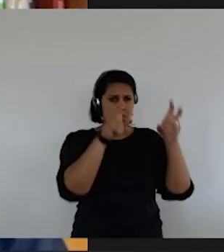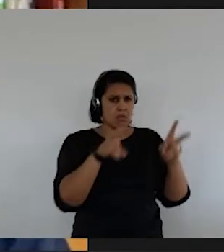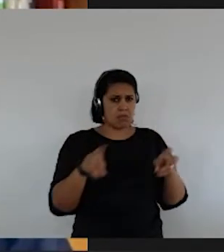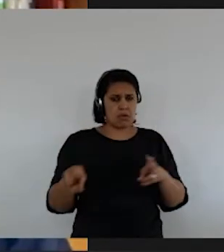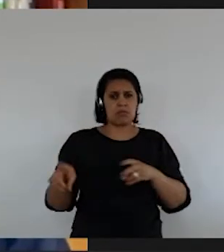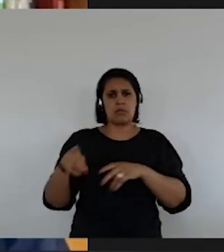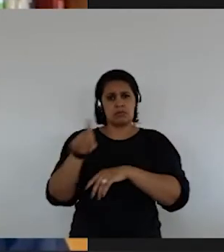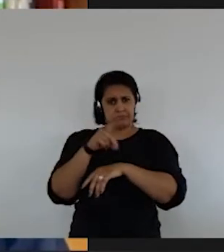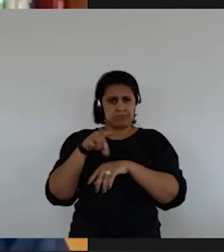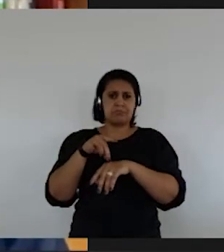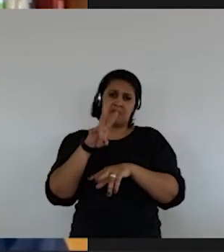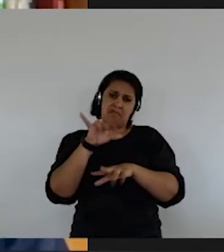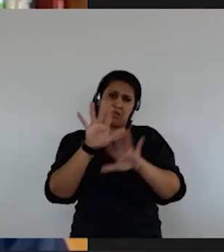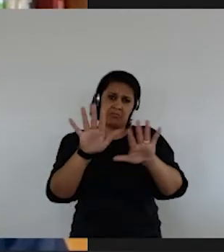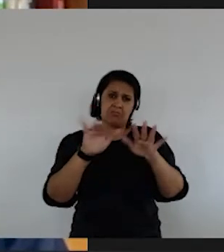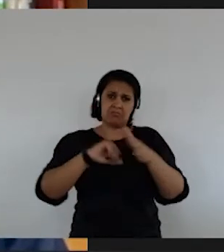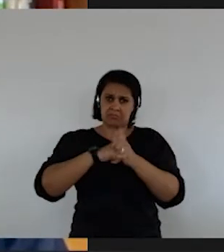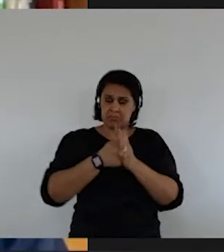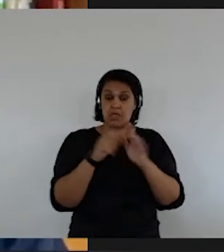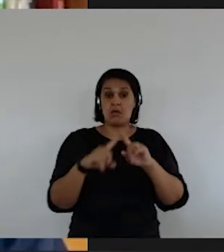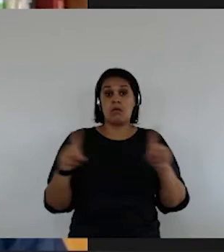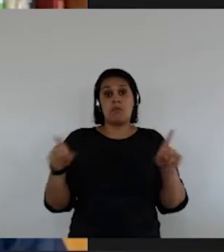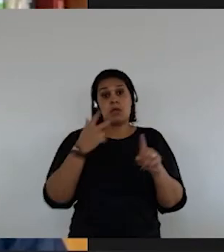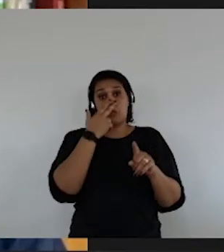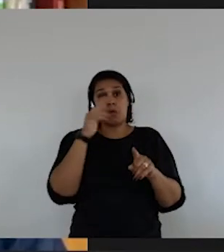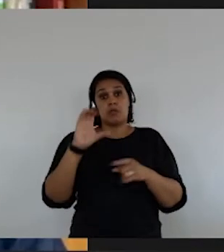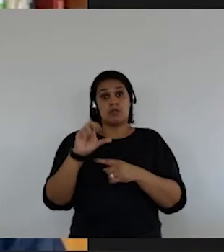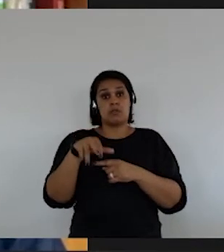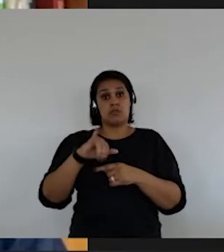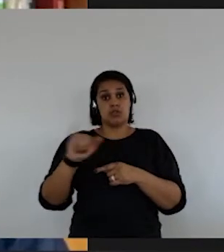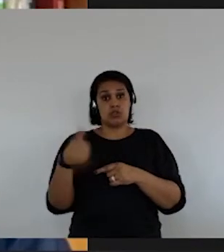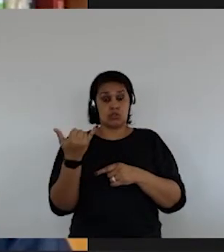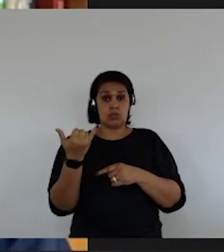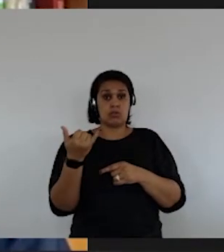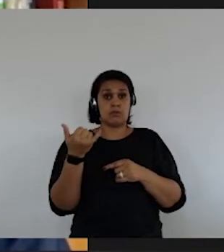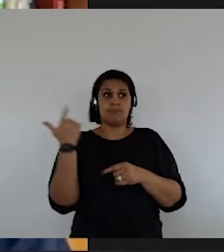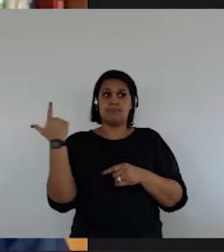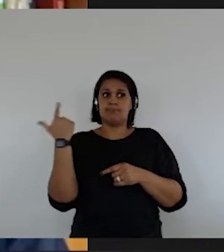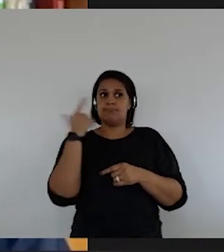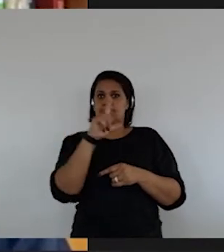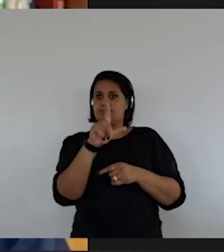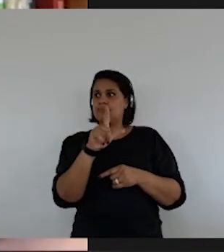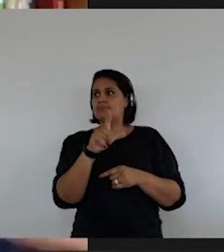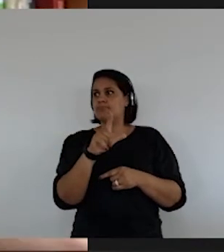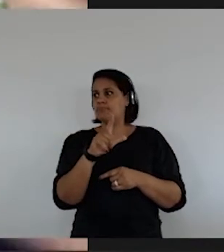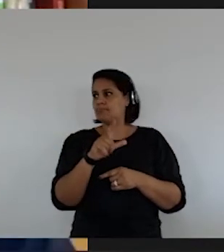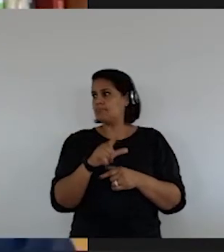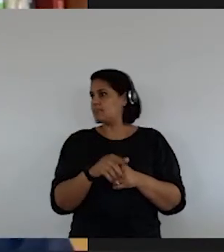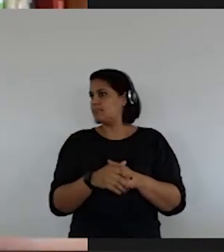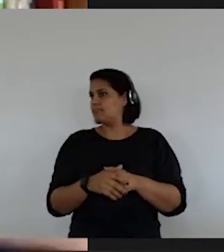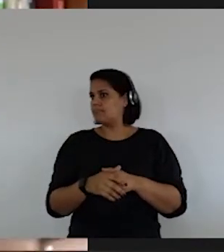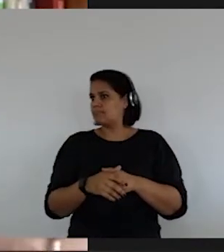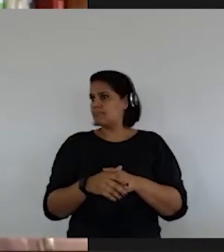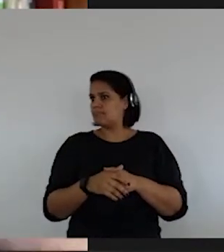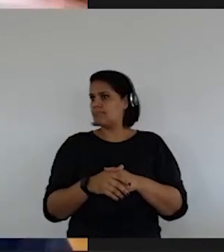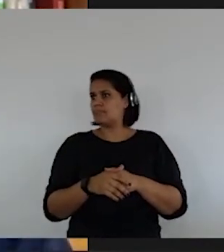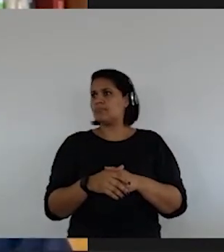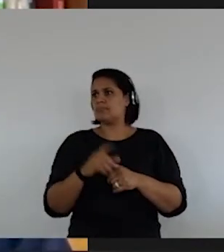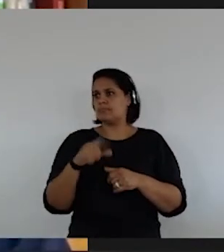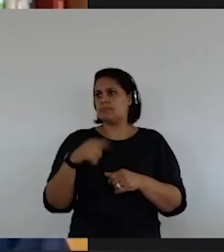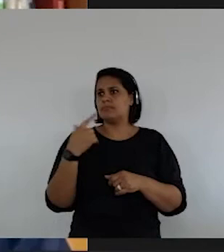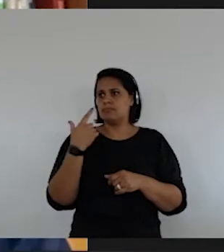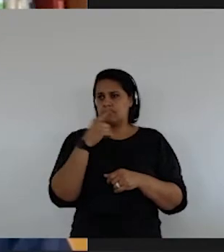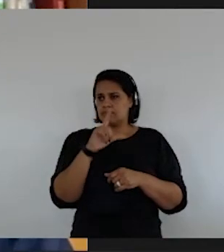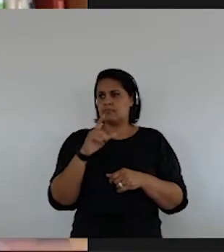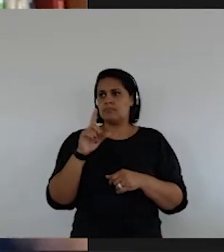países, mas eu acho que a resolução do CNJ conseguiu, de certa forma, implementar um caminho